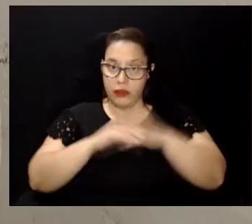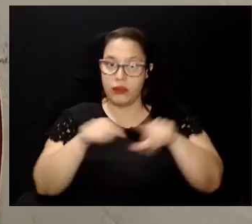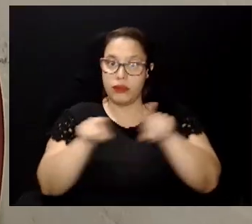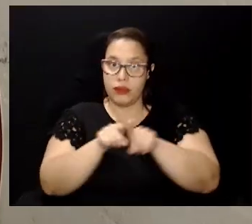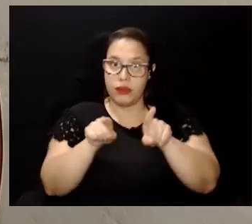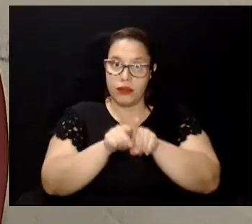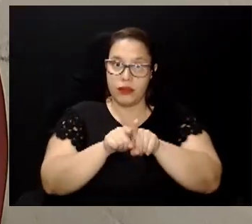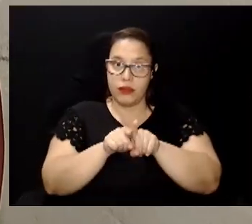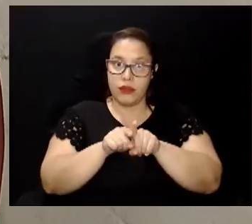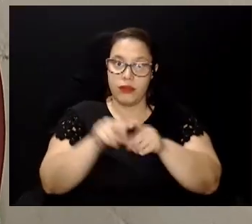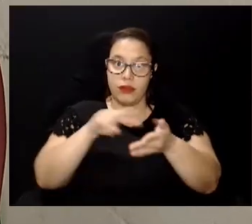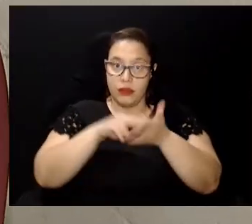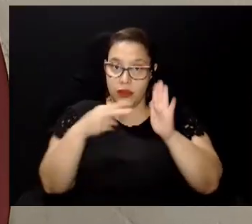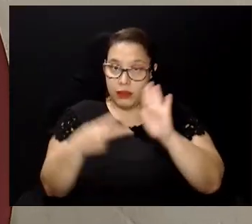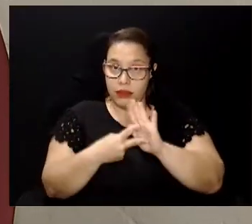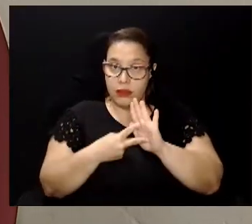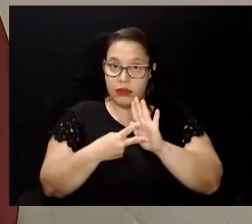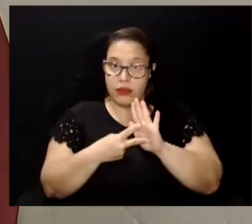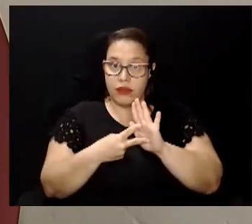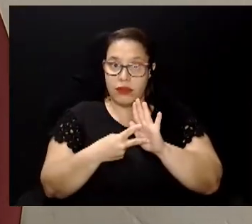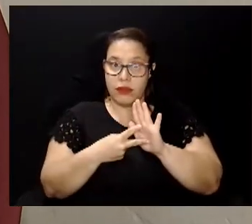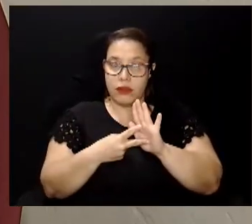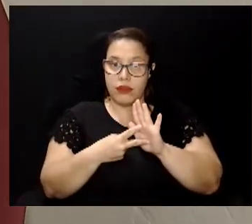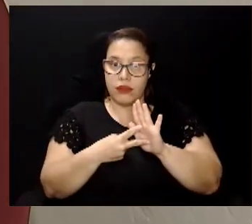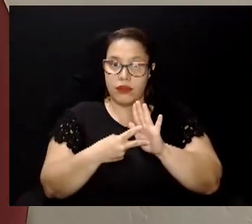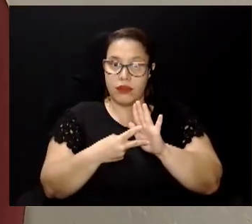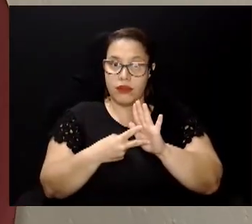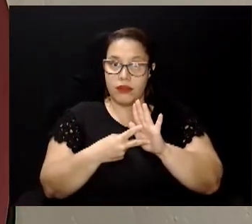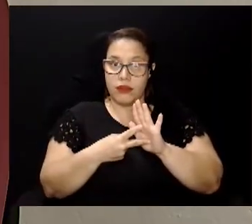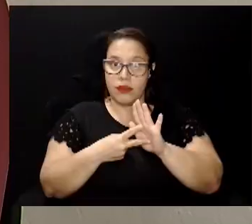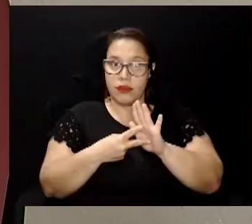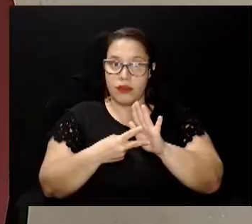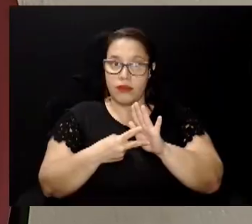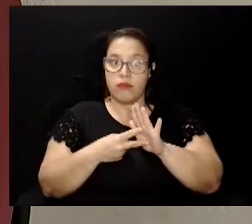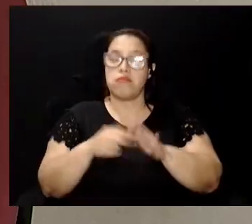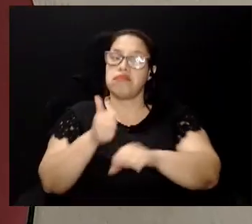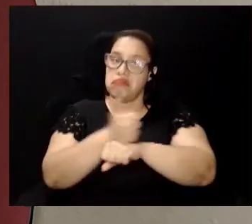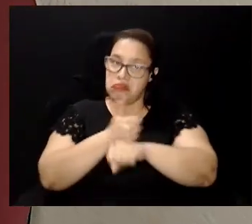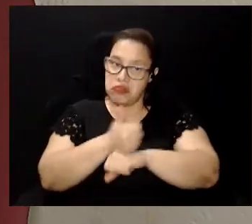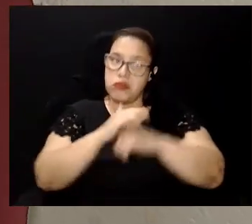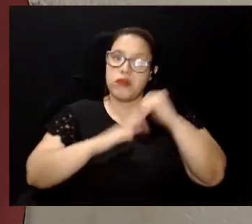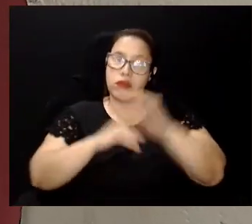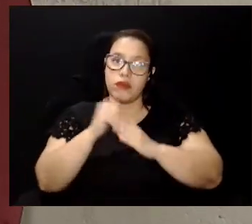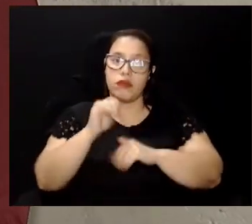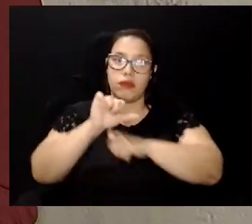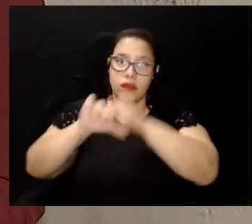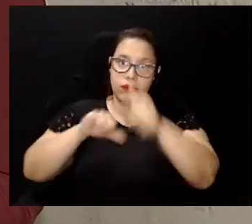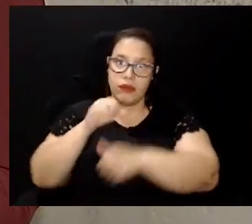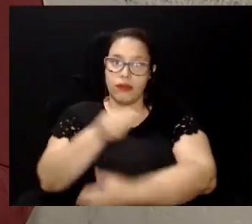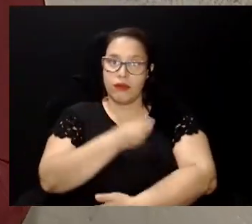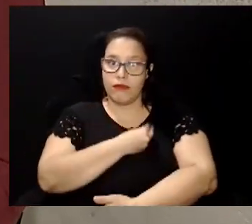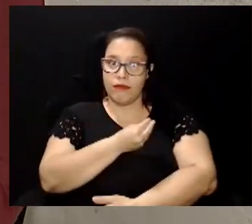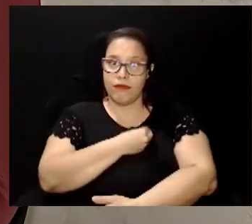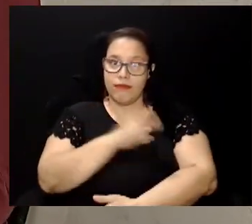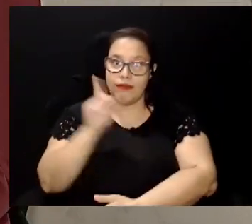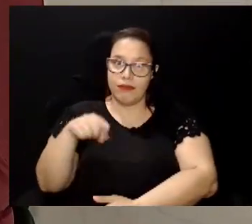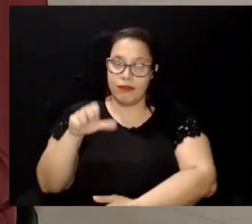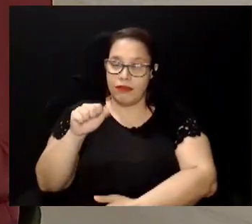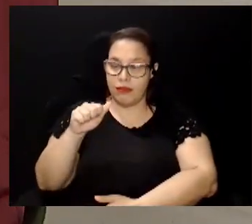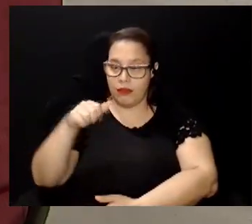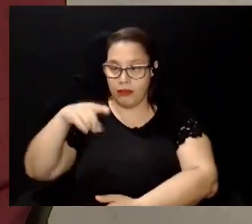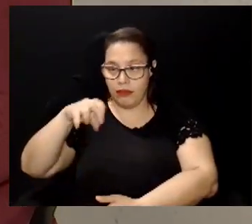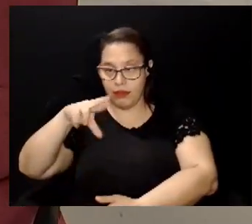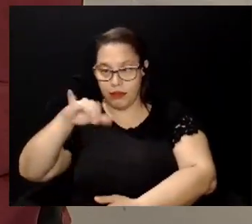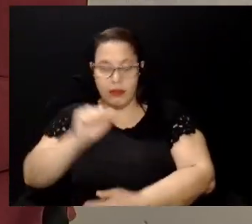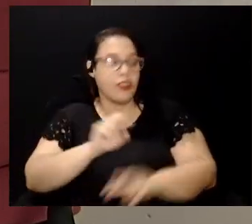aqui atuam também, né, no sentido de ter uma ocupação, né, e uma transformação de